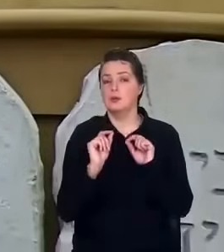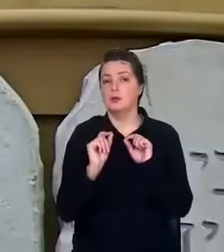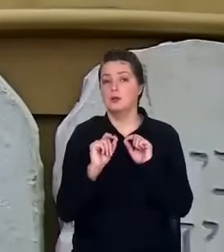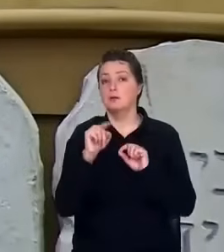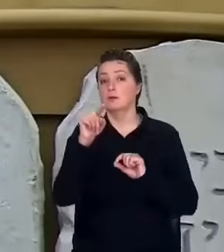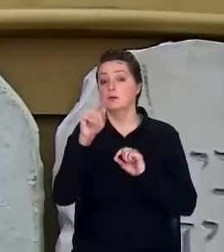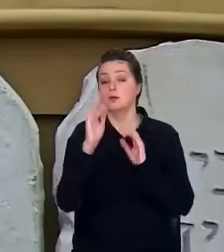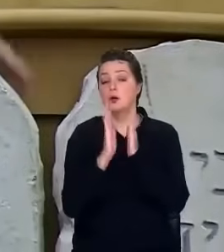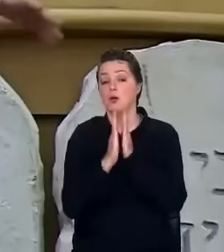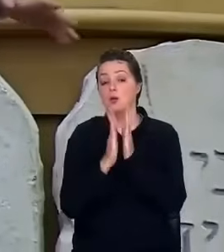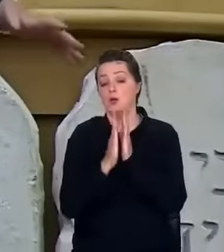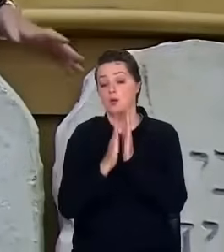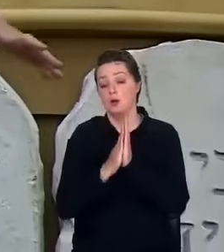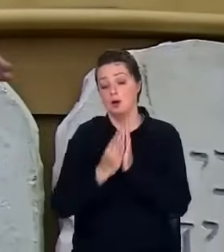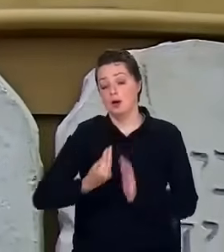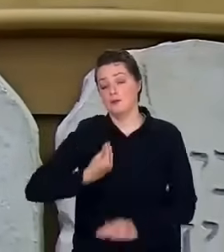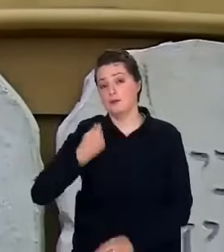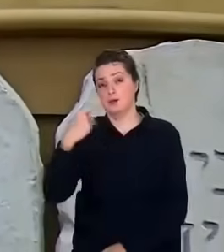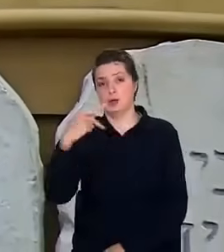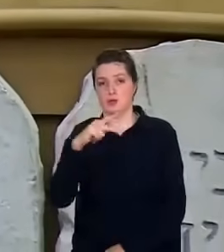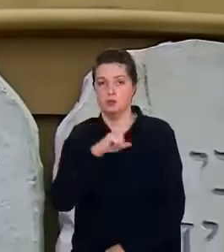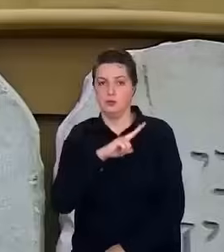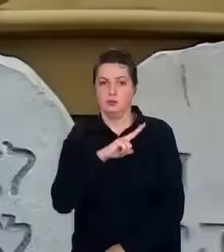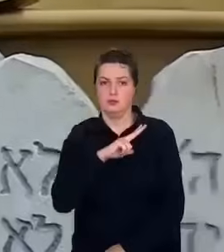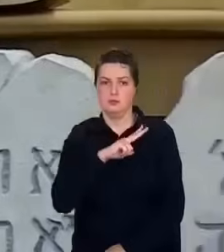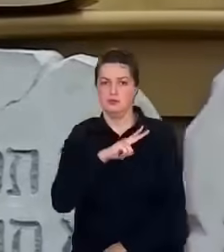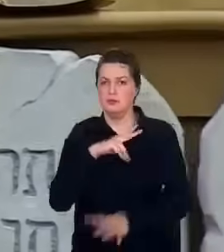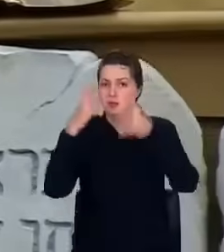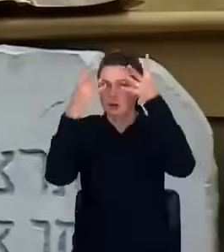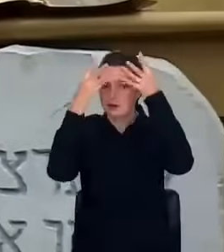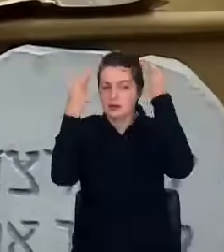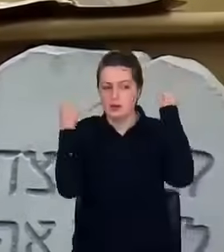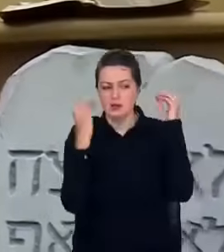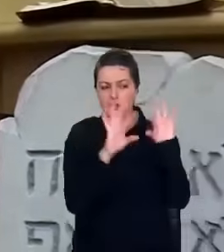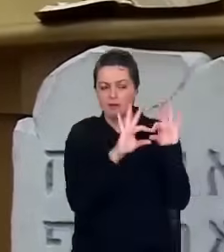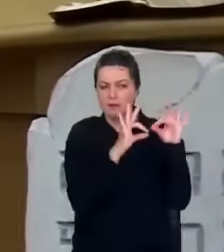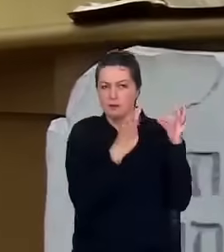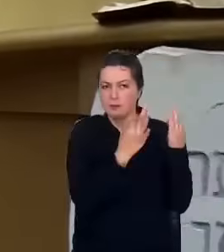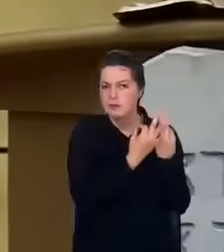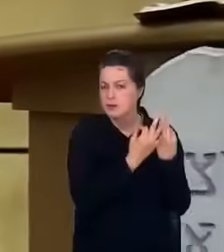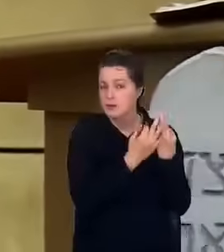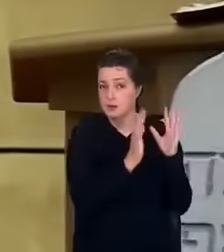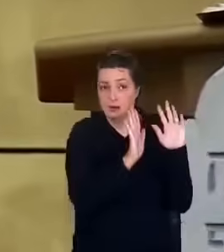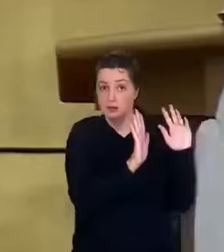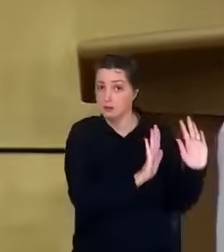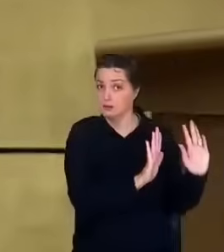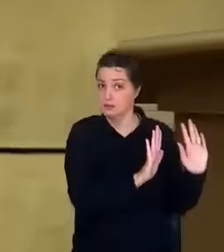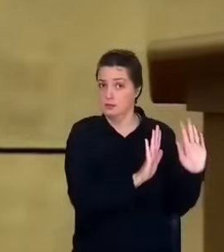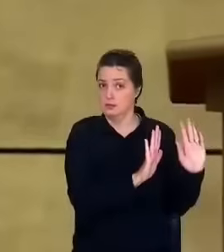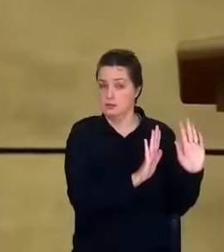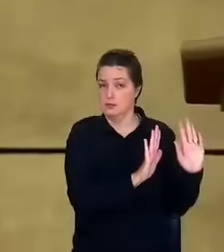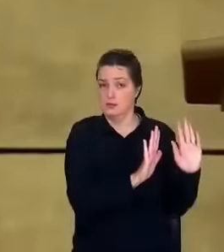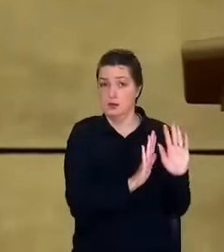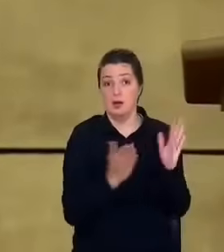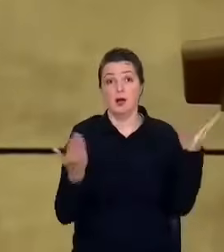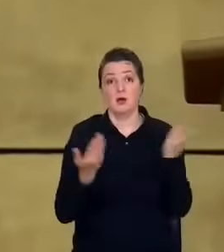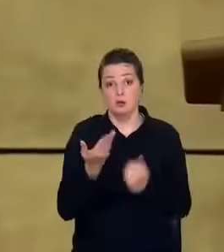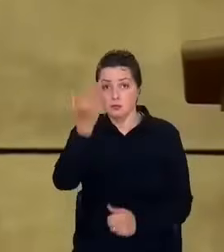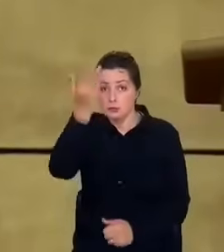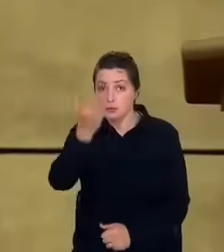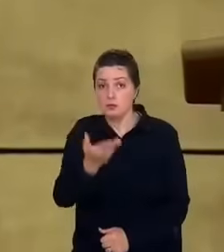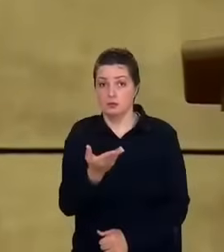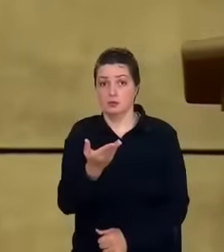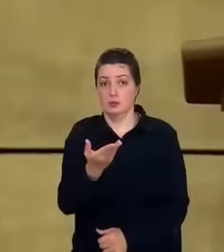si. Esqueça a família, esqueça entes queridos, esqueça tudo. Agora é você. É